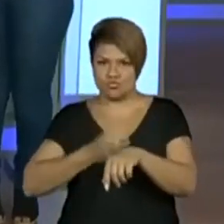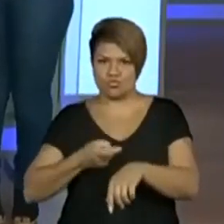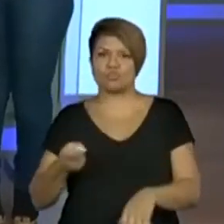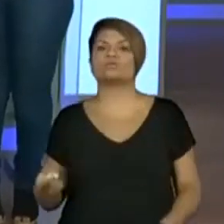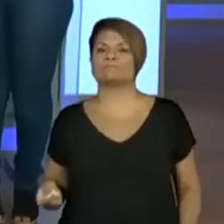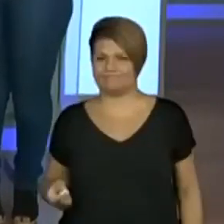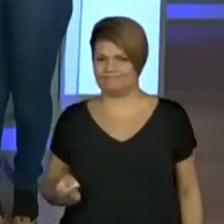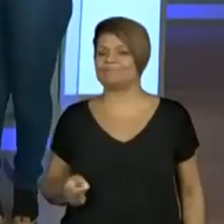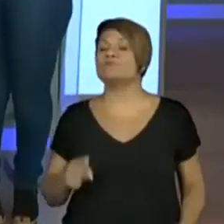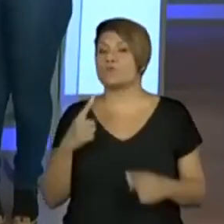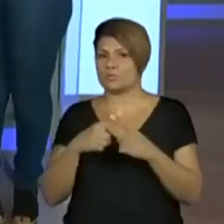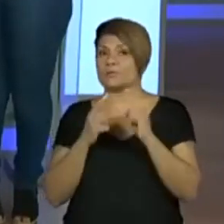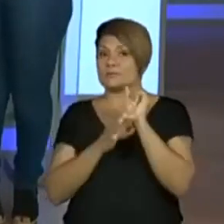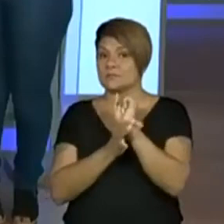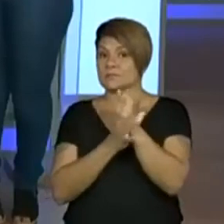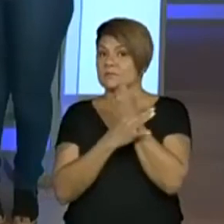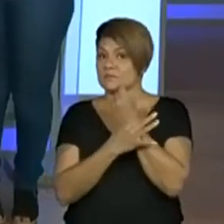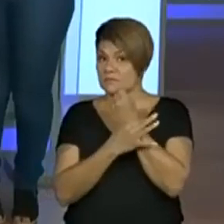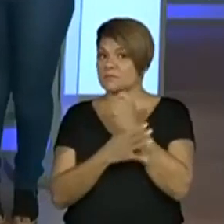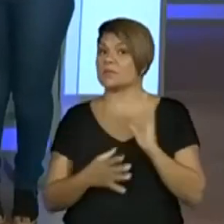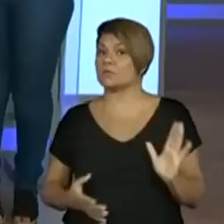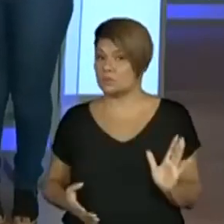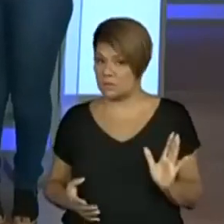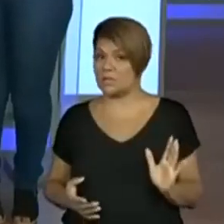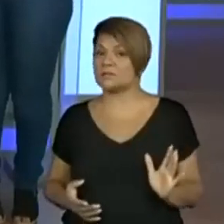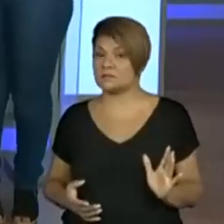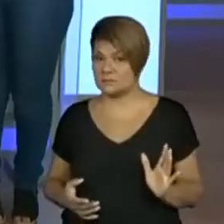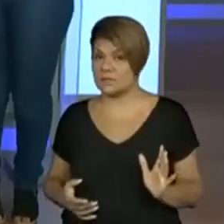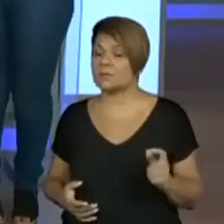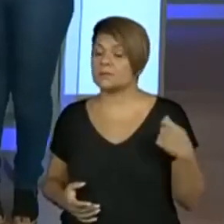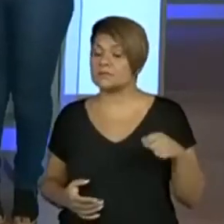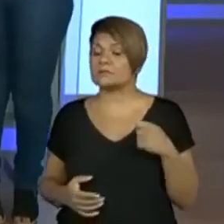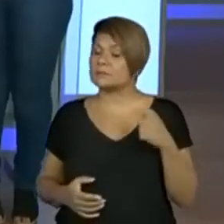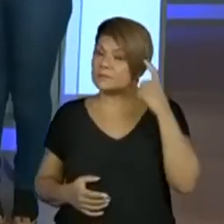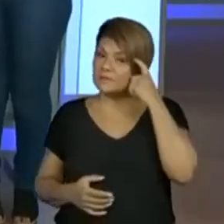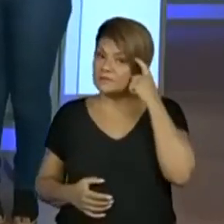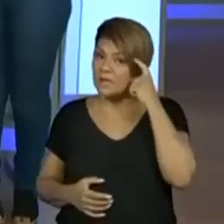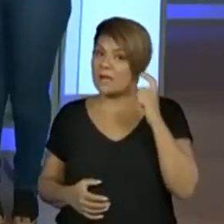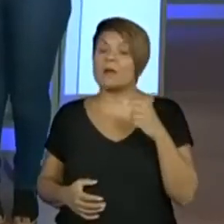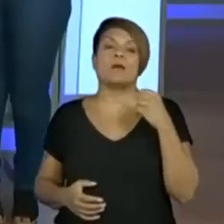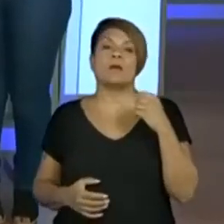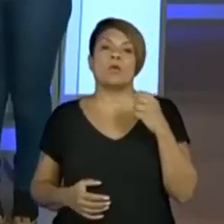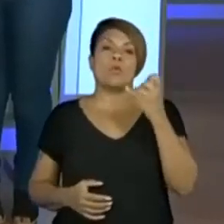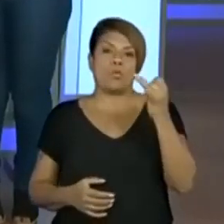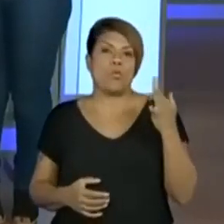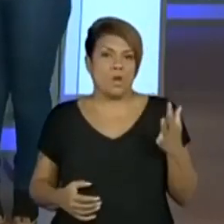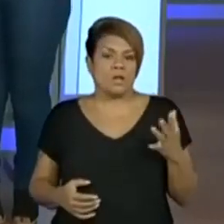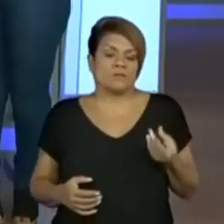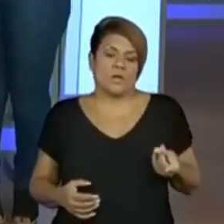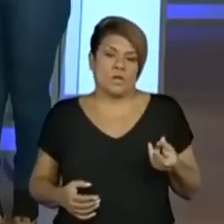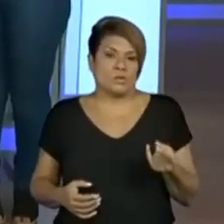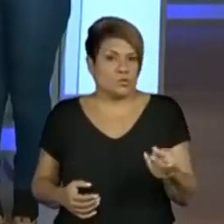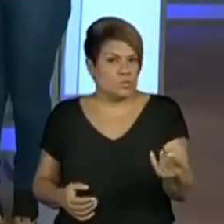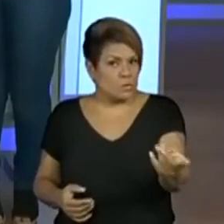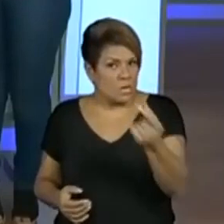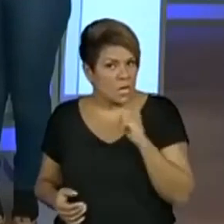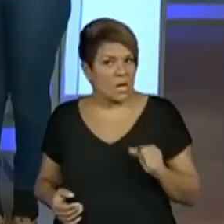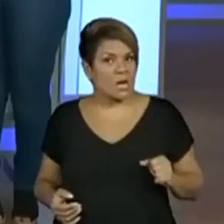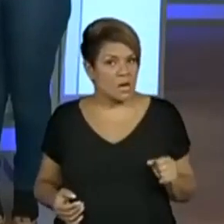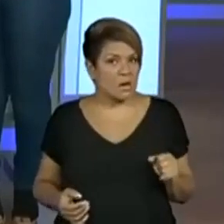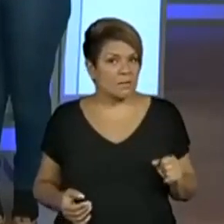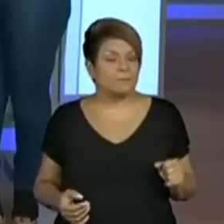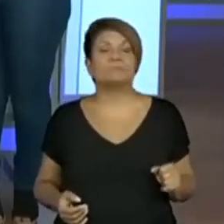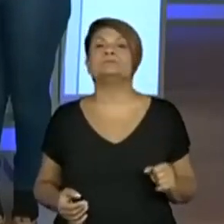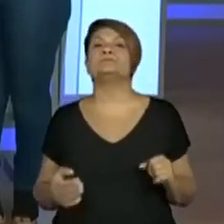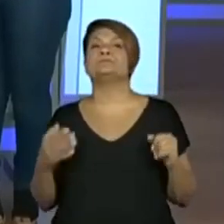risco porque a gente segurança tem que ser pensar no que nascer a dança né o quanto aquilo vai durar e a